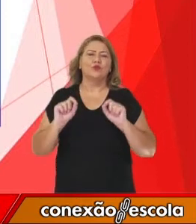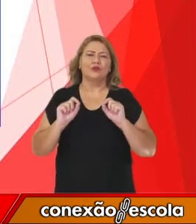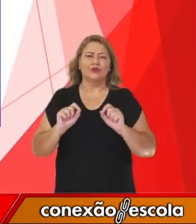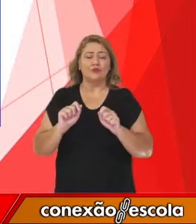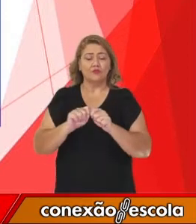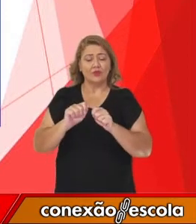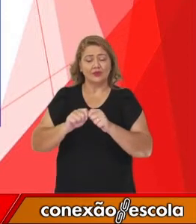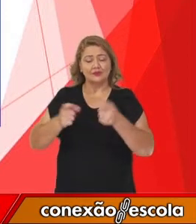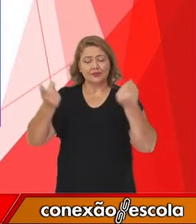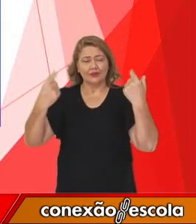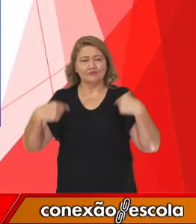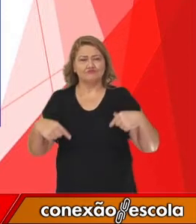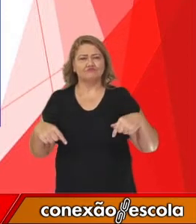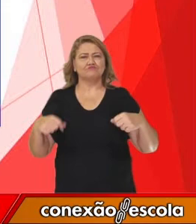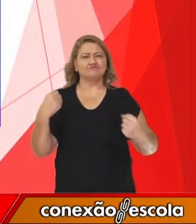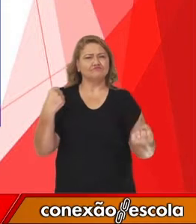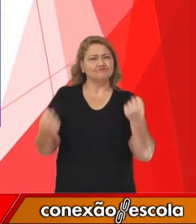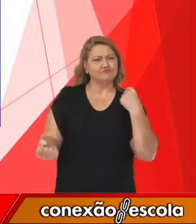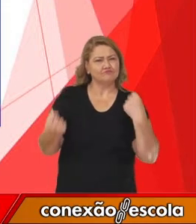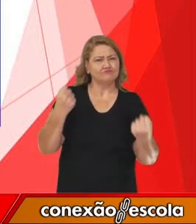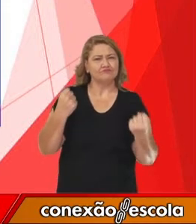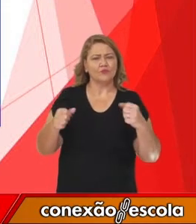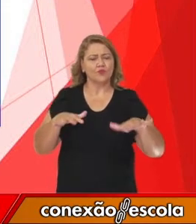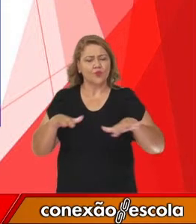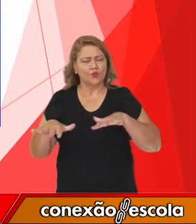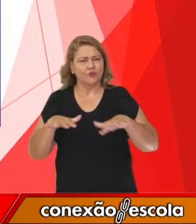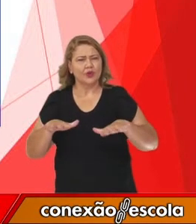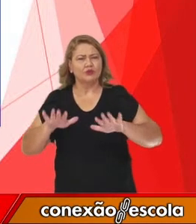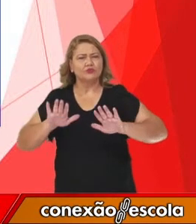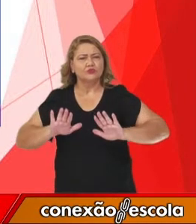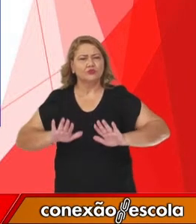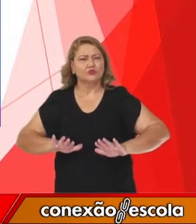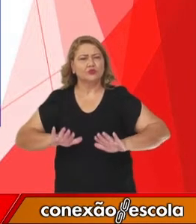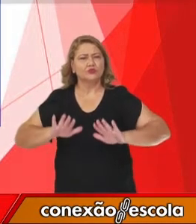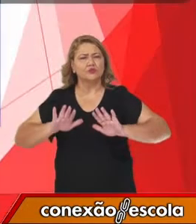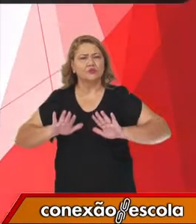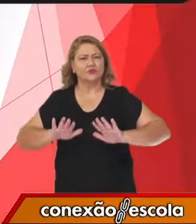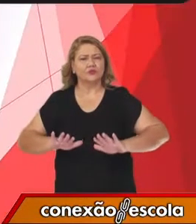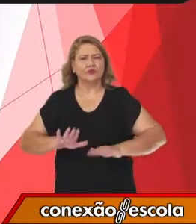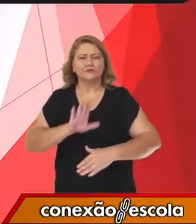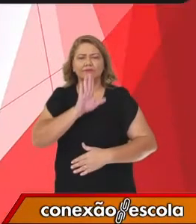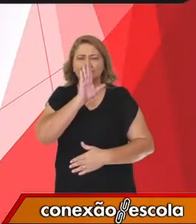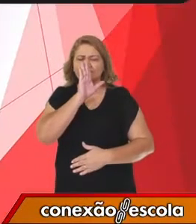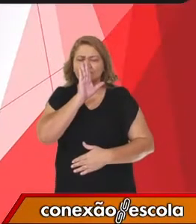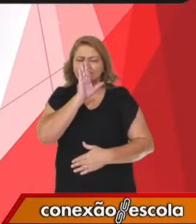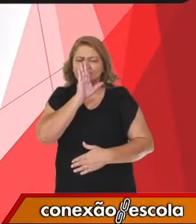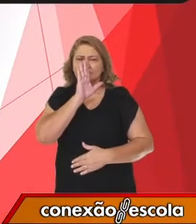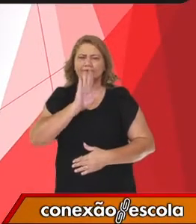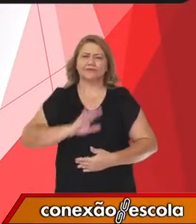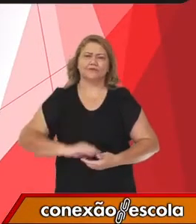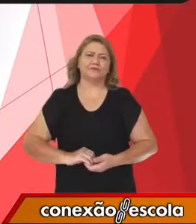realização de exercícios e movimentos lentos e em silêncio